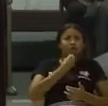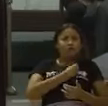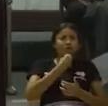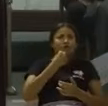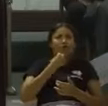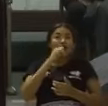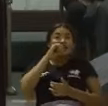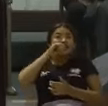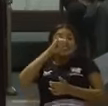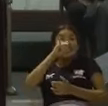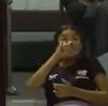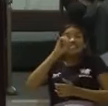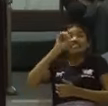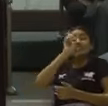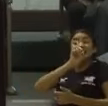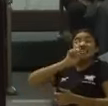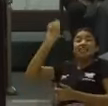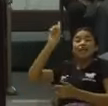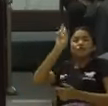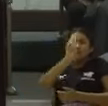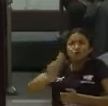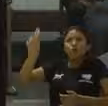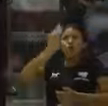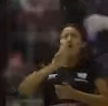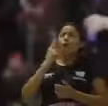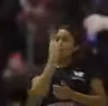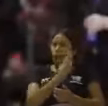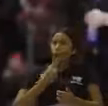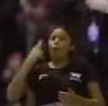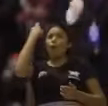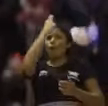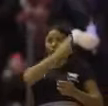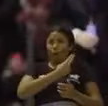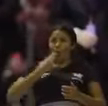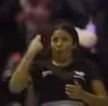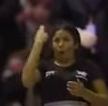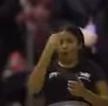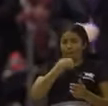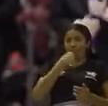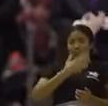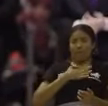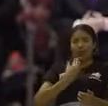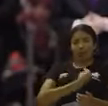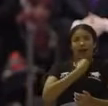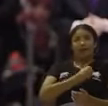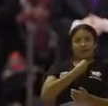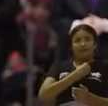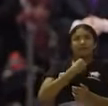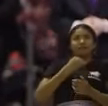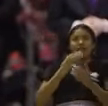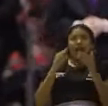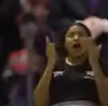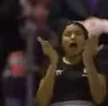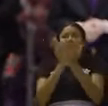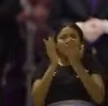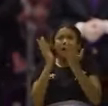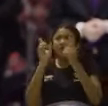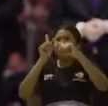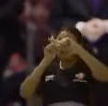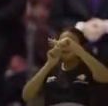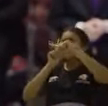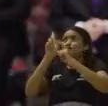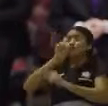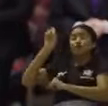casa, se Deus está usando meus lábios, e a palavra dele na minha boca é a verdade,